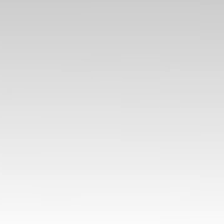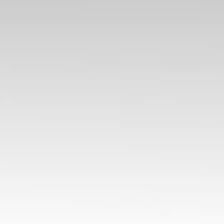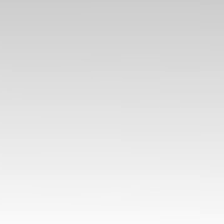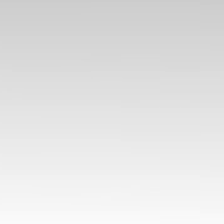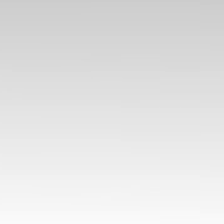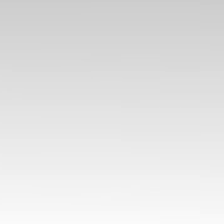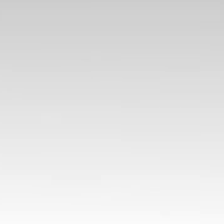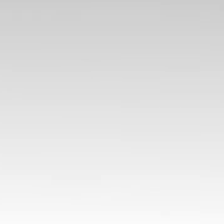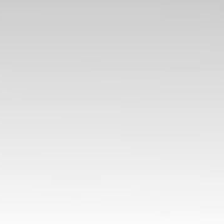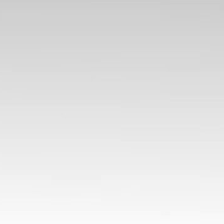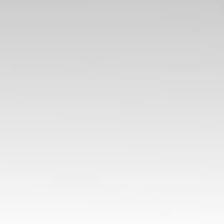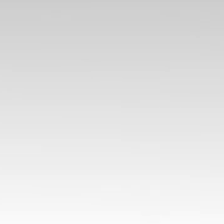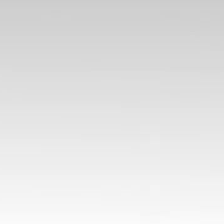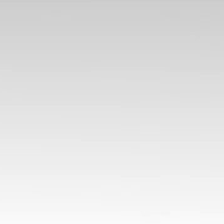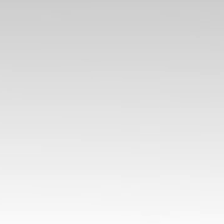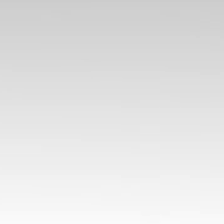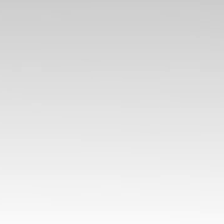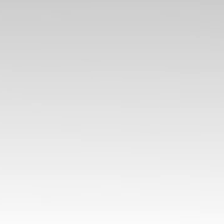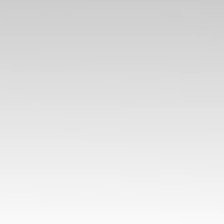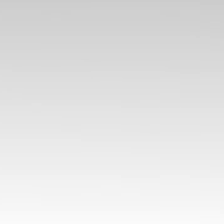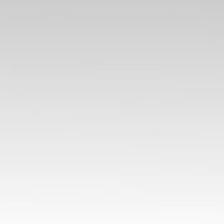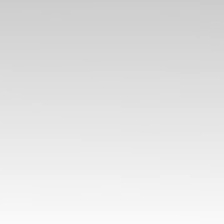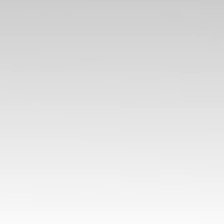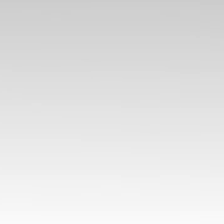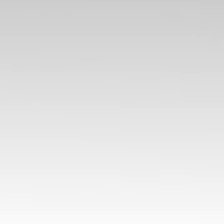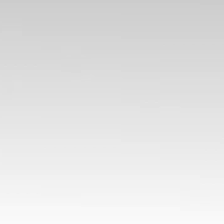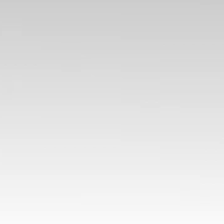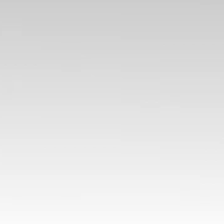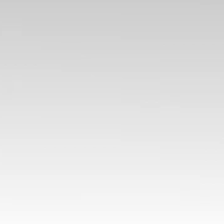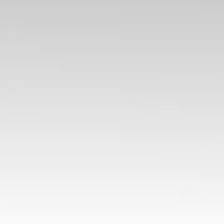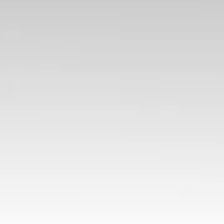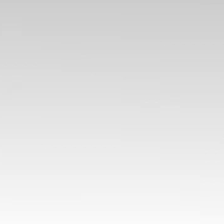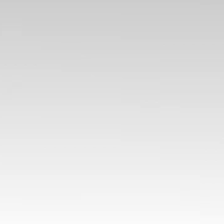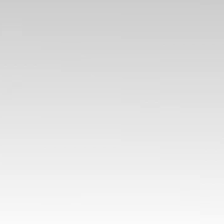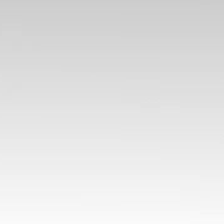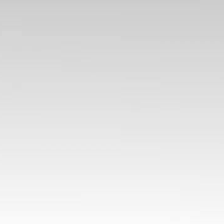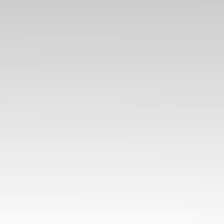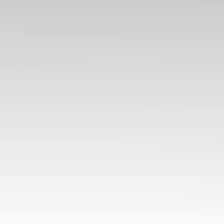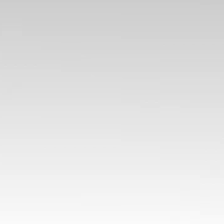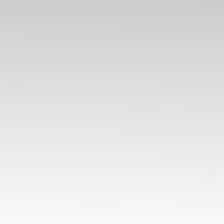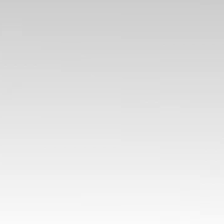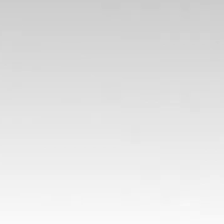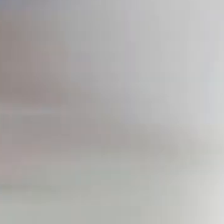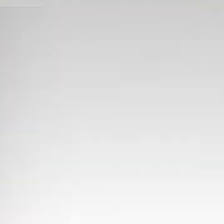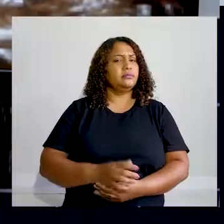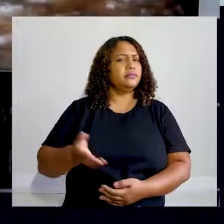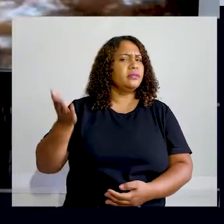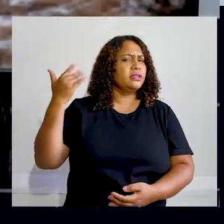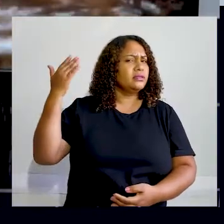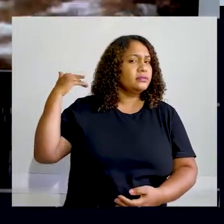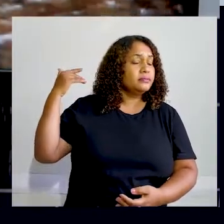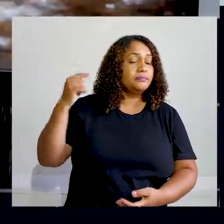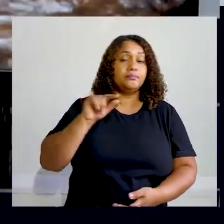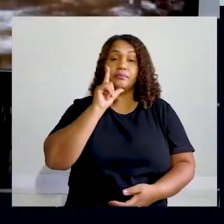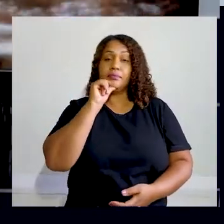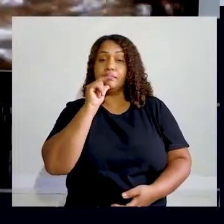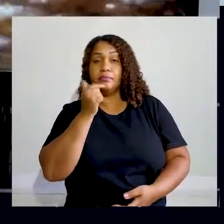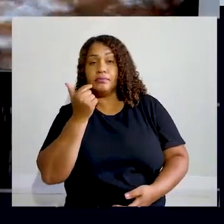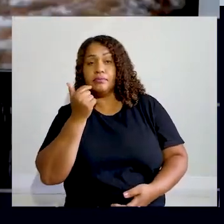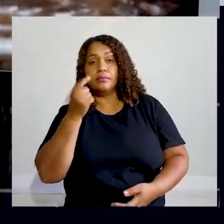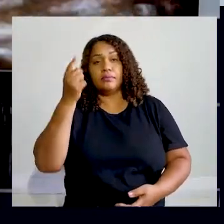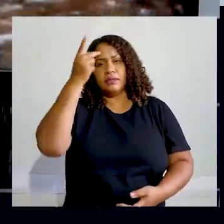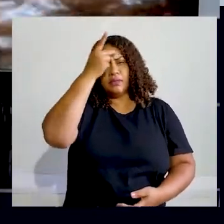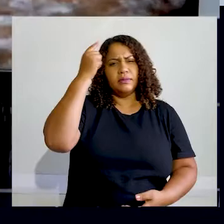mata a minha sede, esse povo que bate no peito feliz, minha imperatriz. Antes, a água